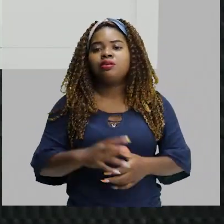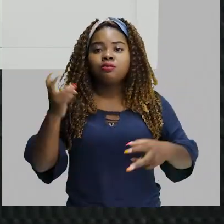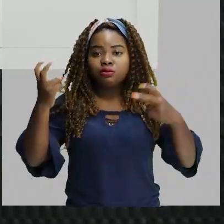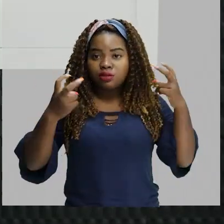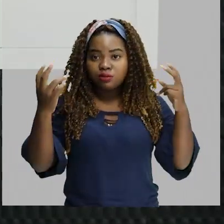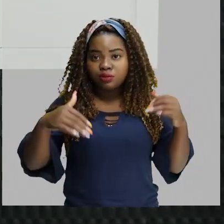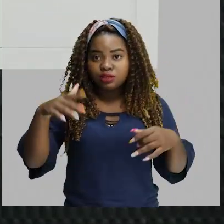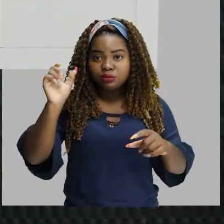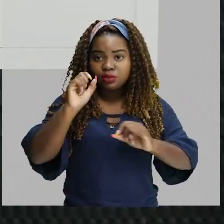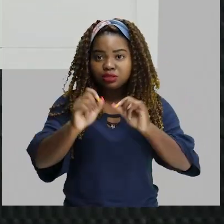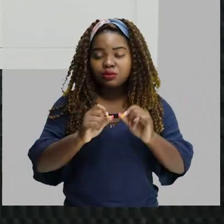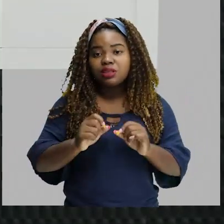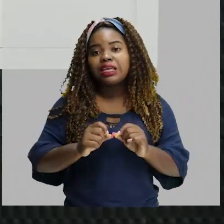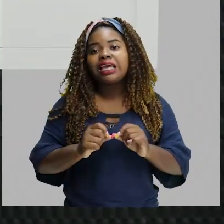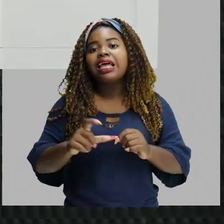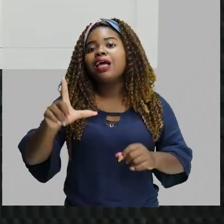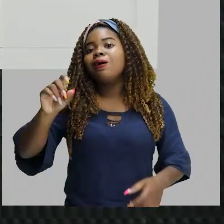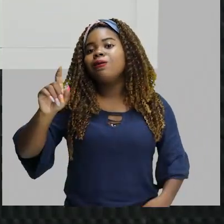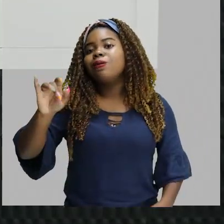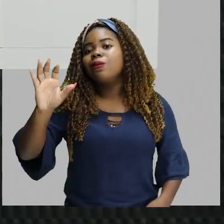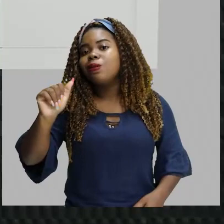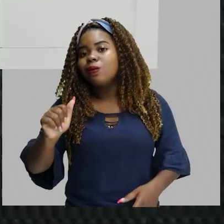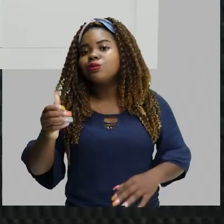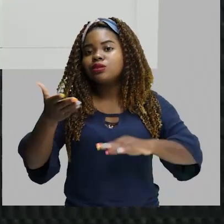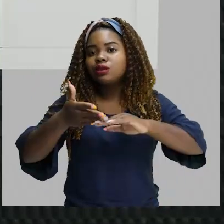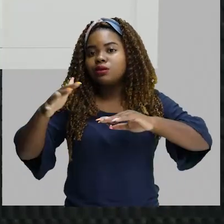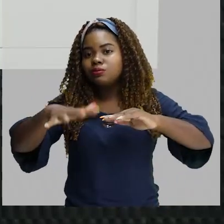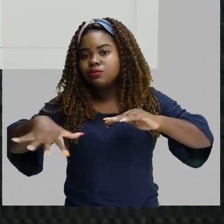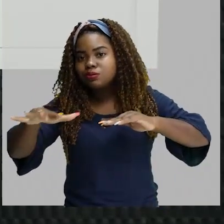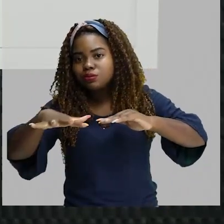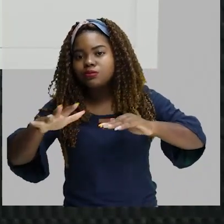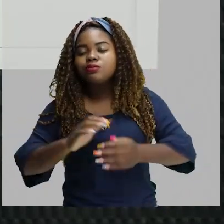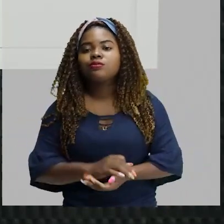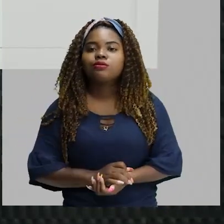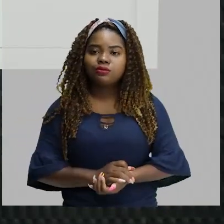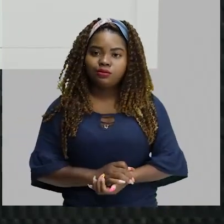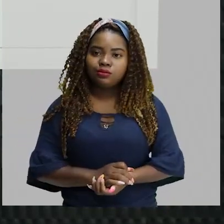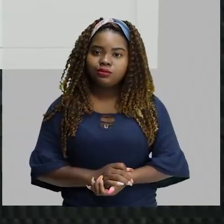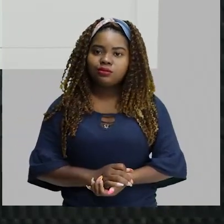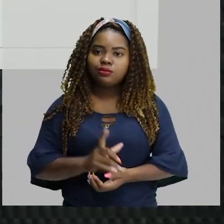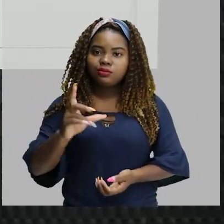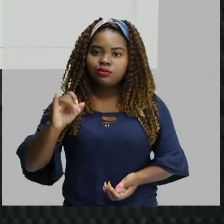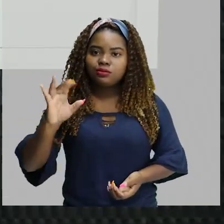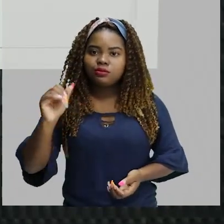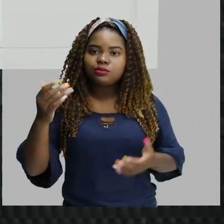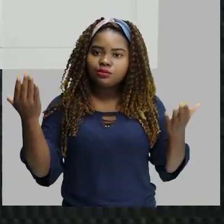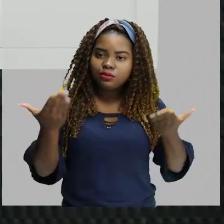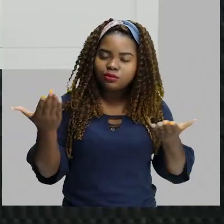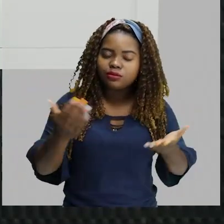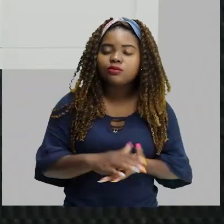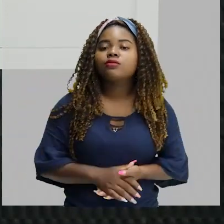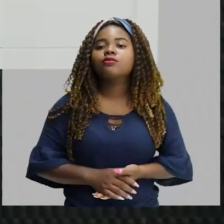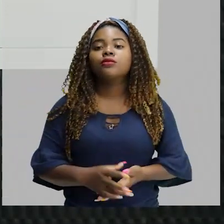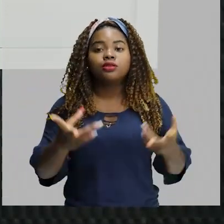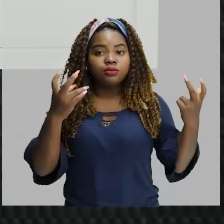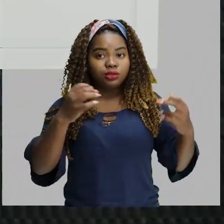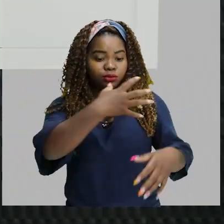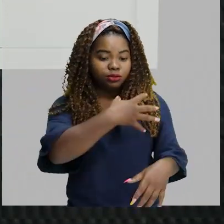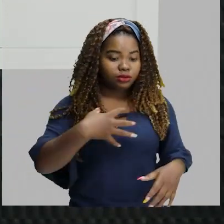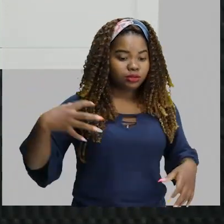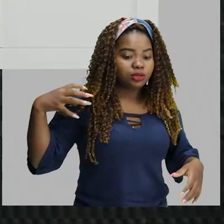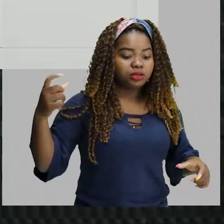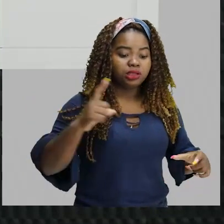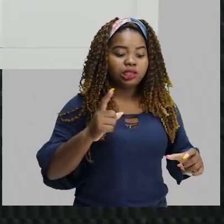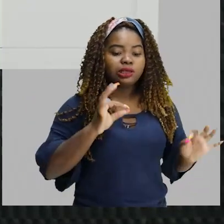está na lógica moderna, ok? Entenda da seguinte maneira, obviamente Aristóteles, ele tem todo